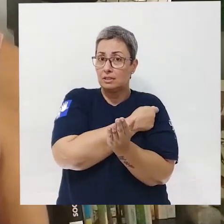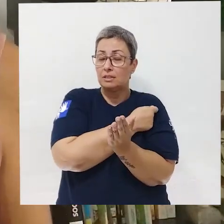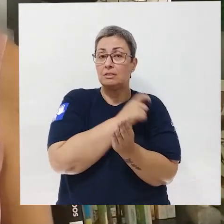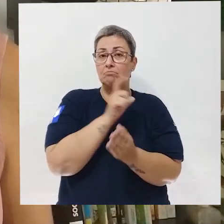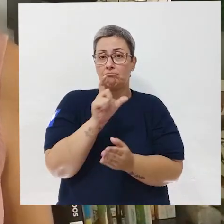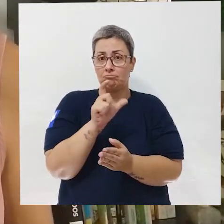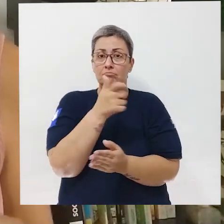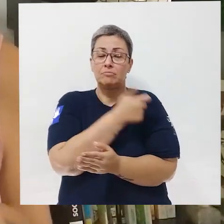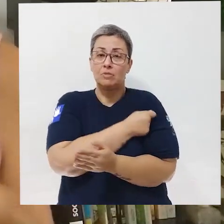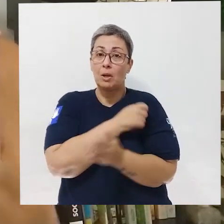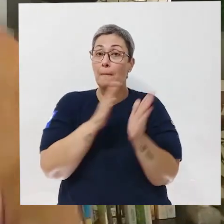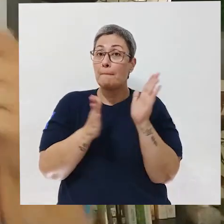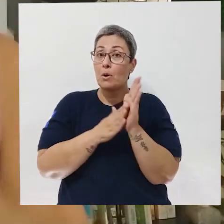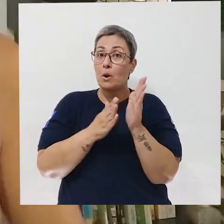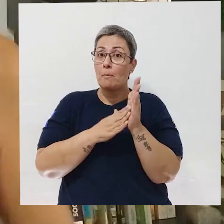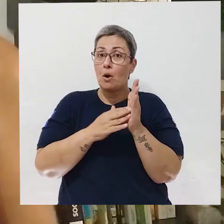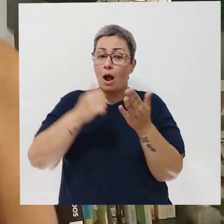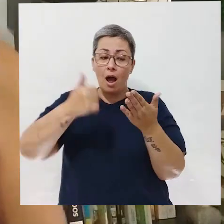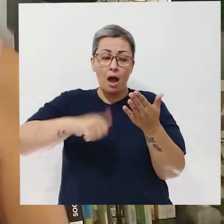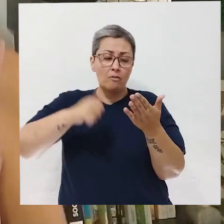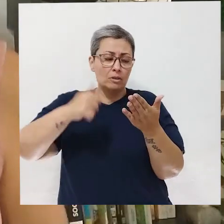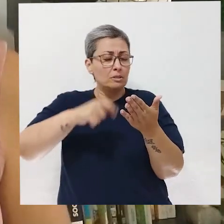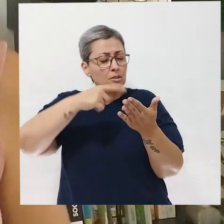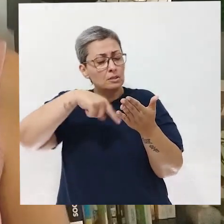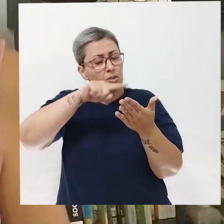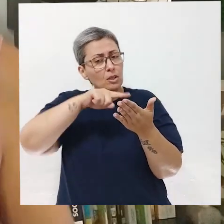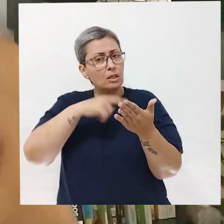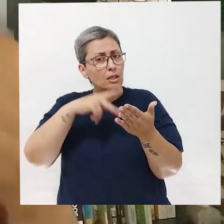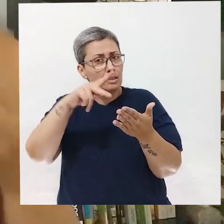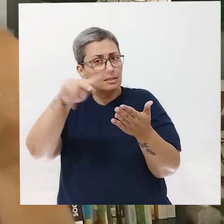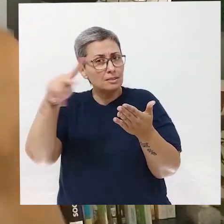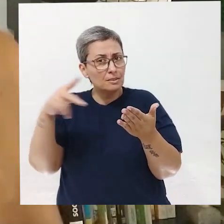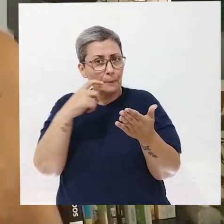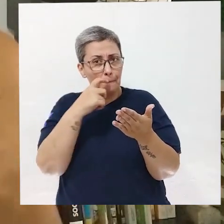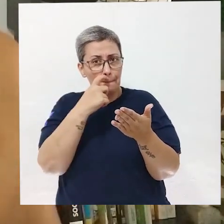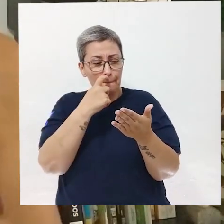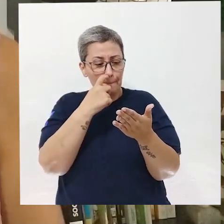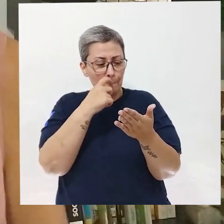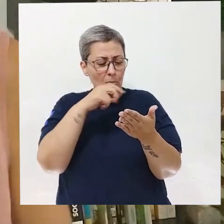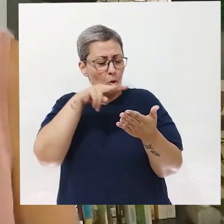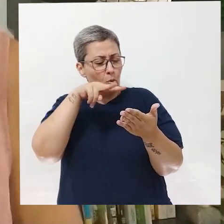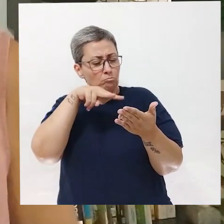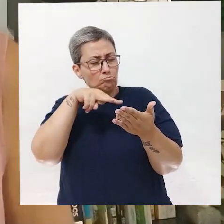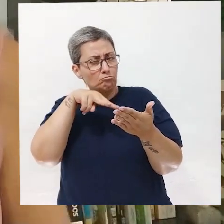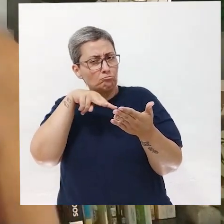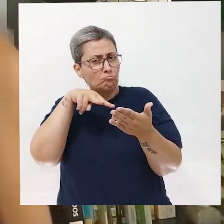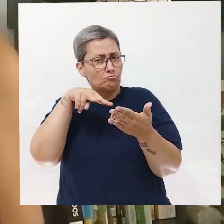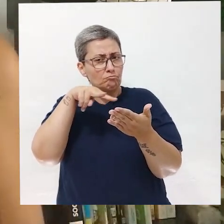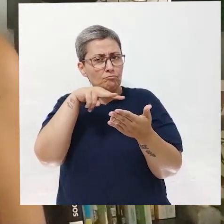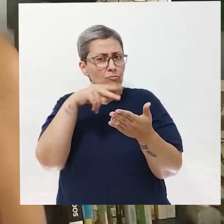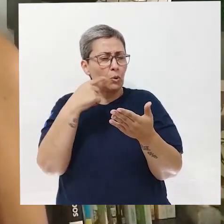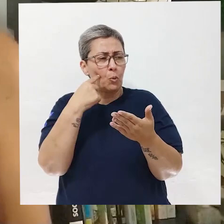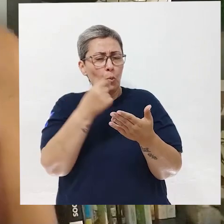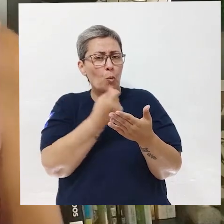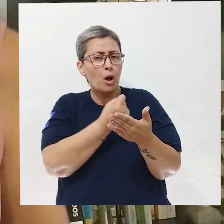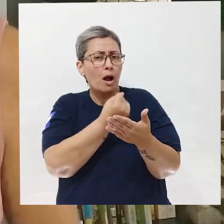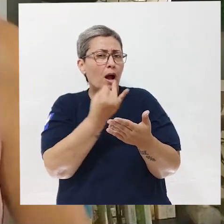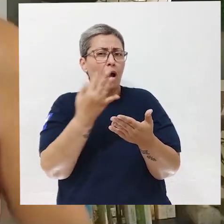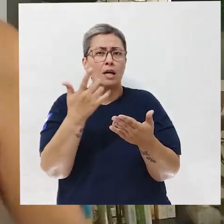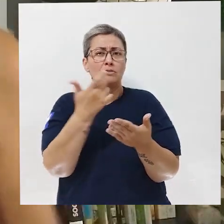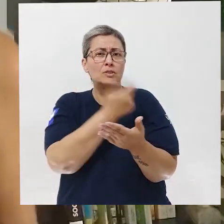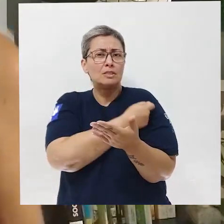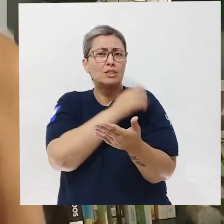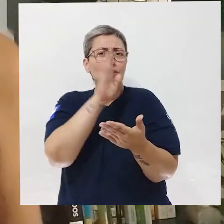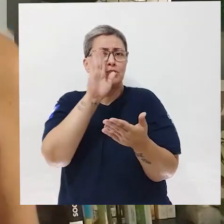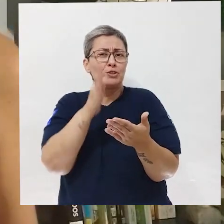a proposta é vocês analisarem a carteira de vacinação de vocês. Deem uma boa olhada nela. Veja quantas vacinas você